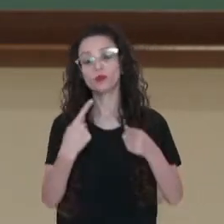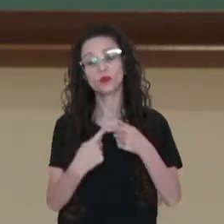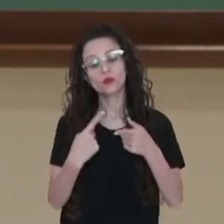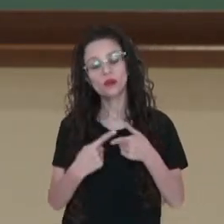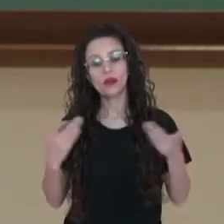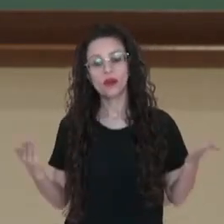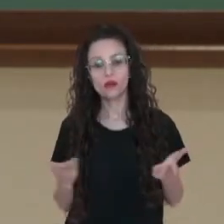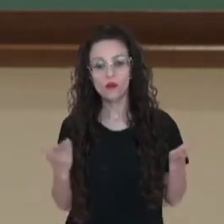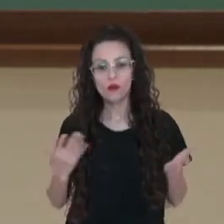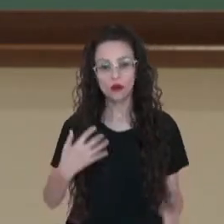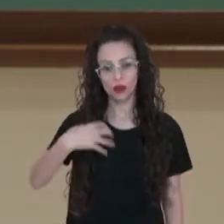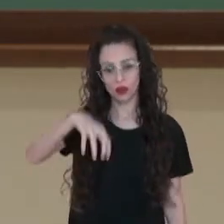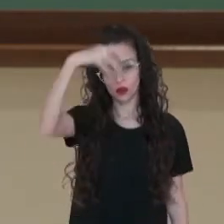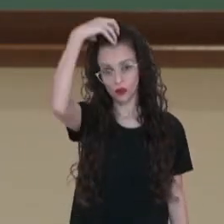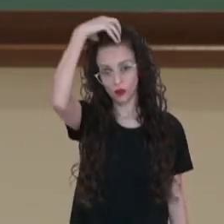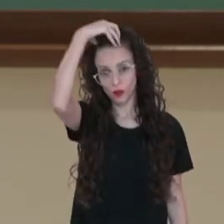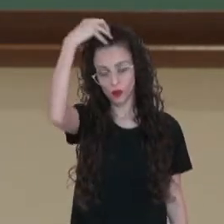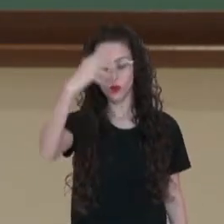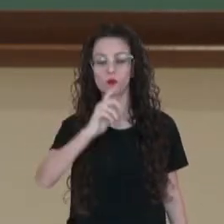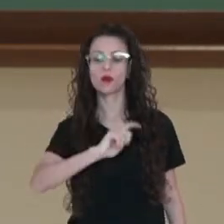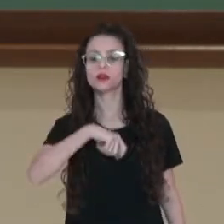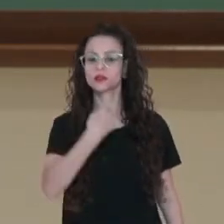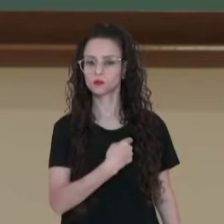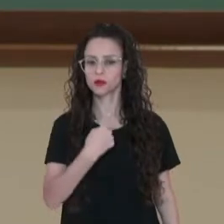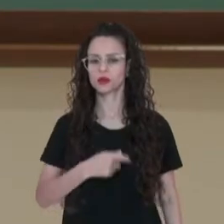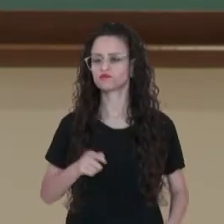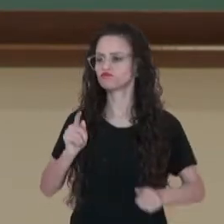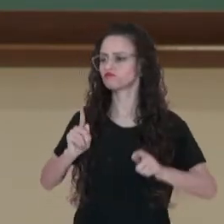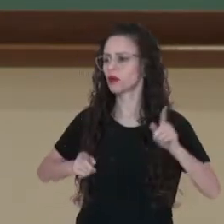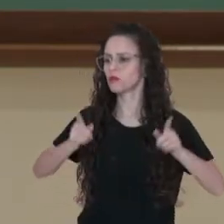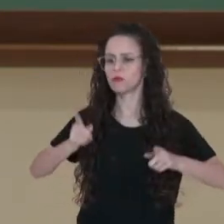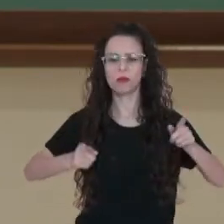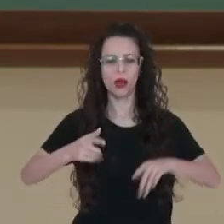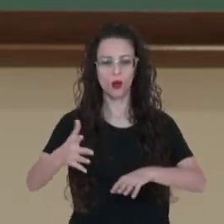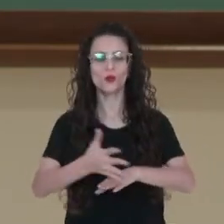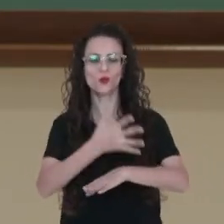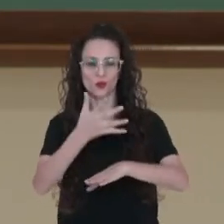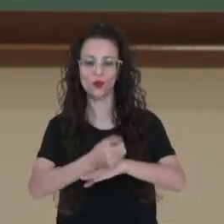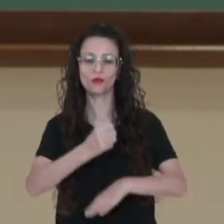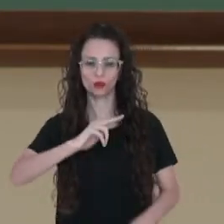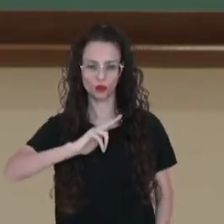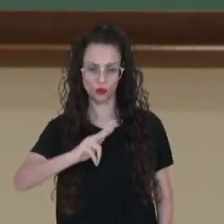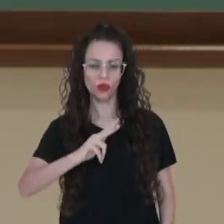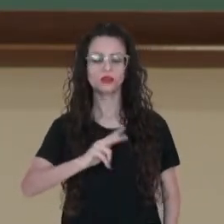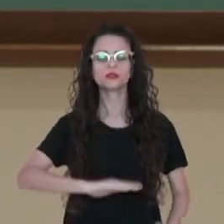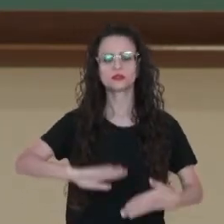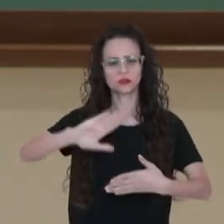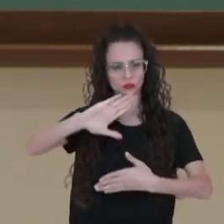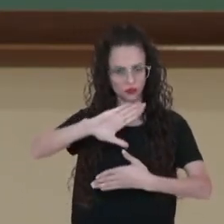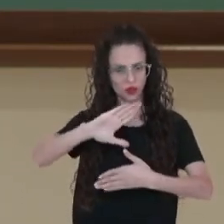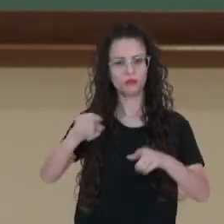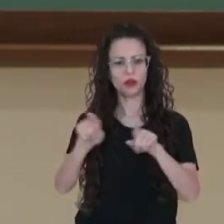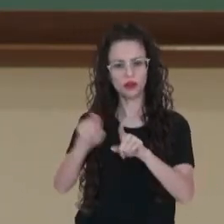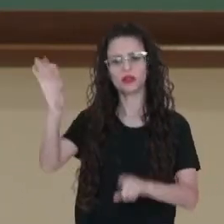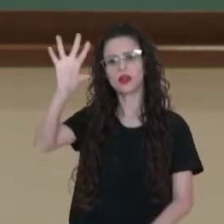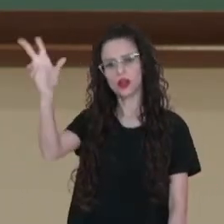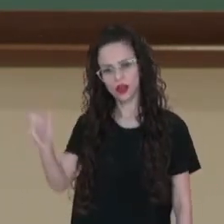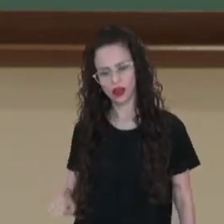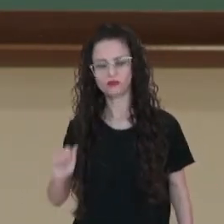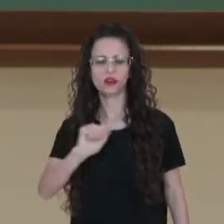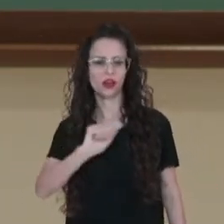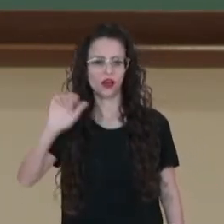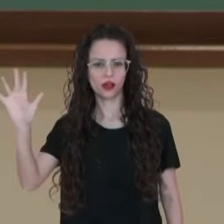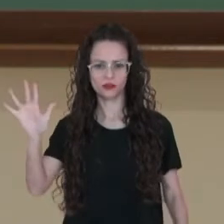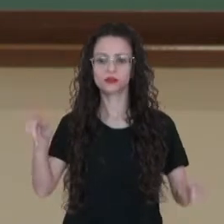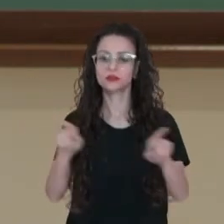momento a coroa espanhola comandava também as colônias portuguesas, tanto na América quanto na África e na Ásia, né?